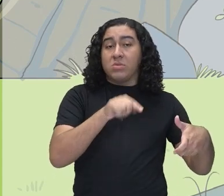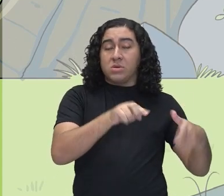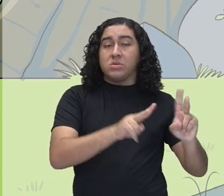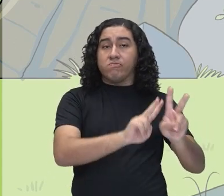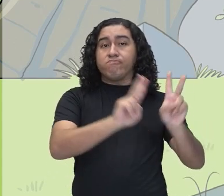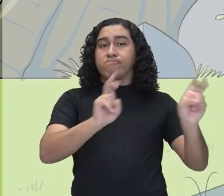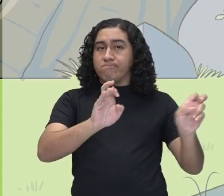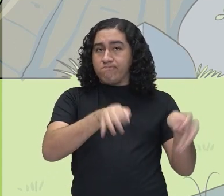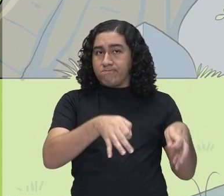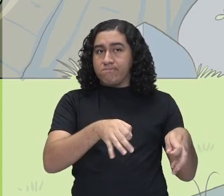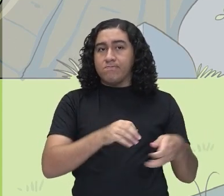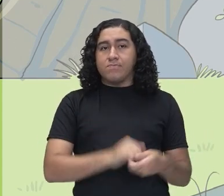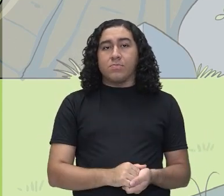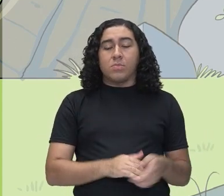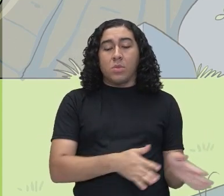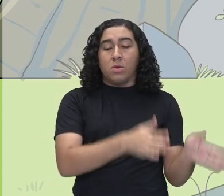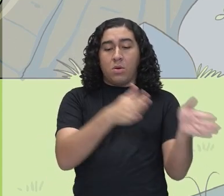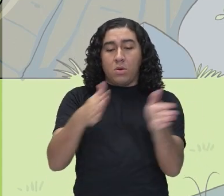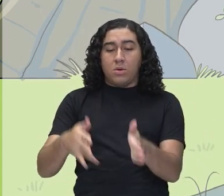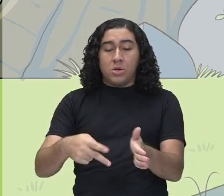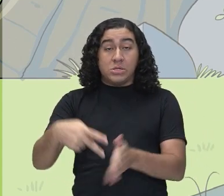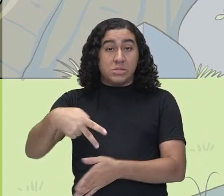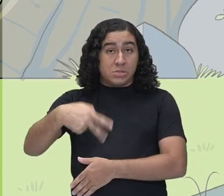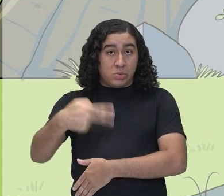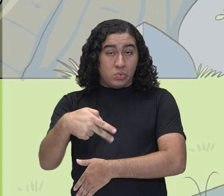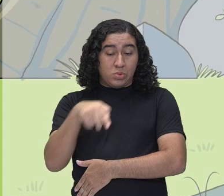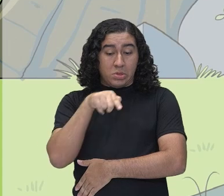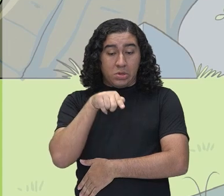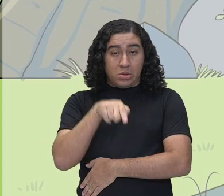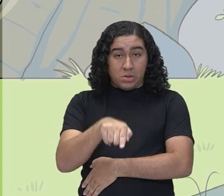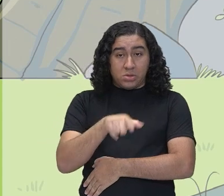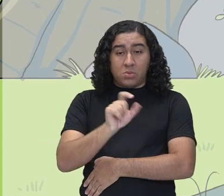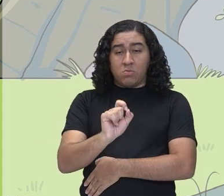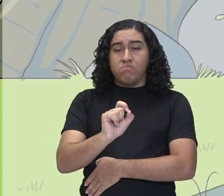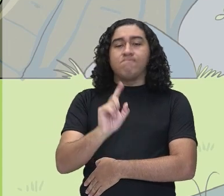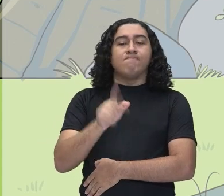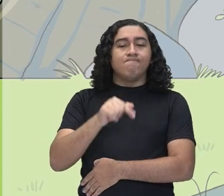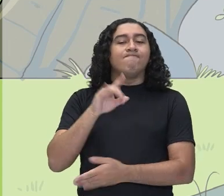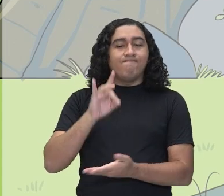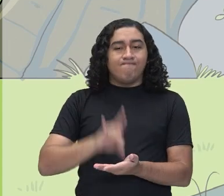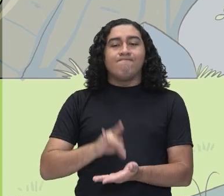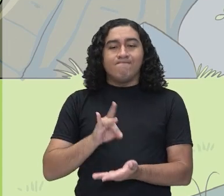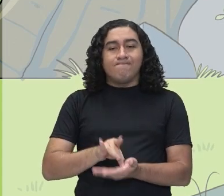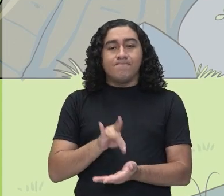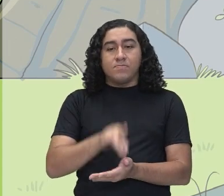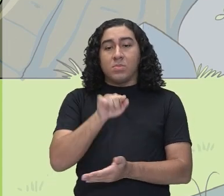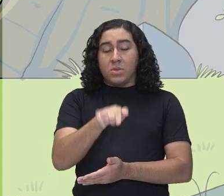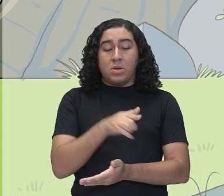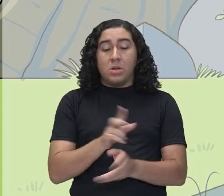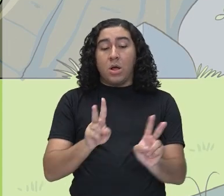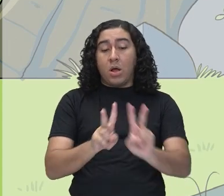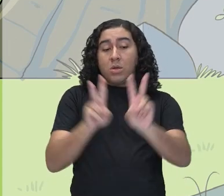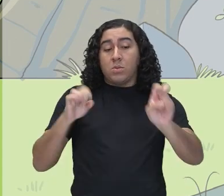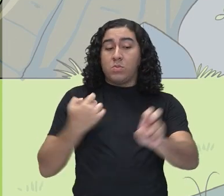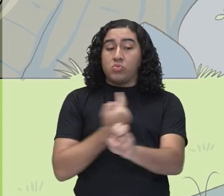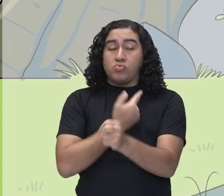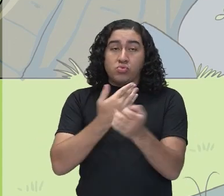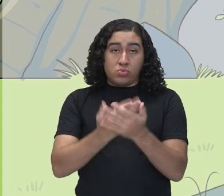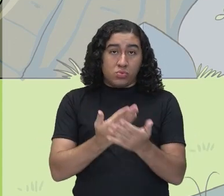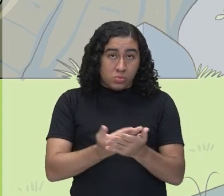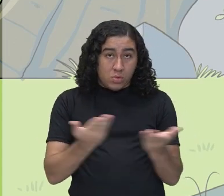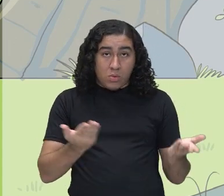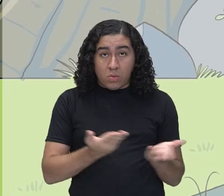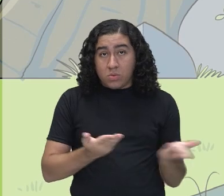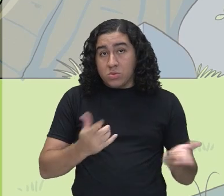temáticas, né? A segunda geração, aí sim, essa que a gente vai ver, nós vamos trabalhar